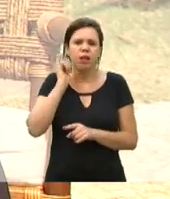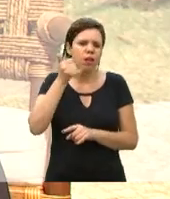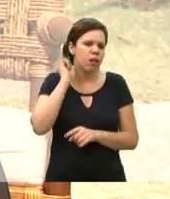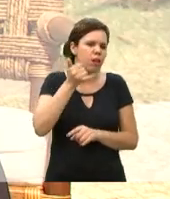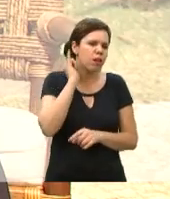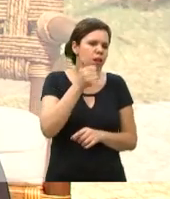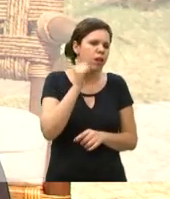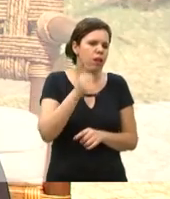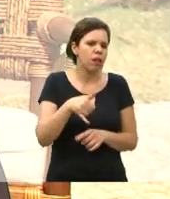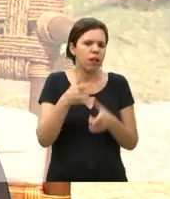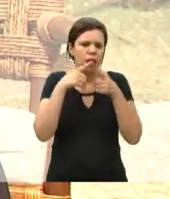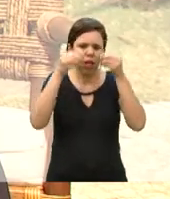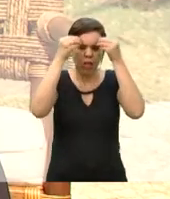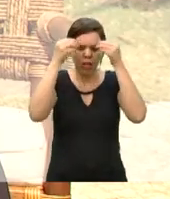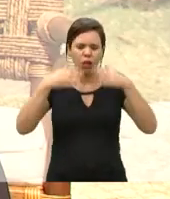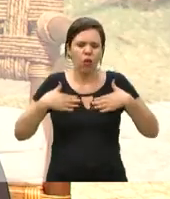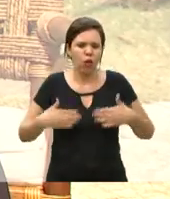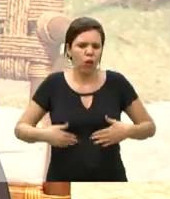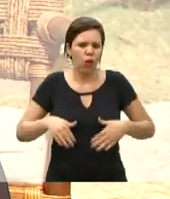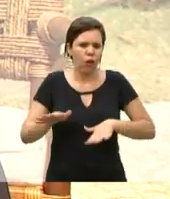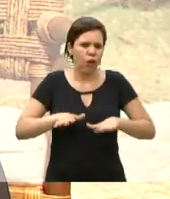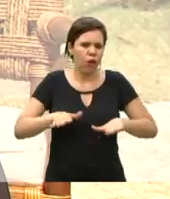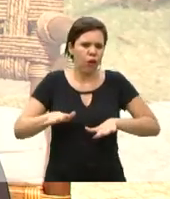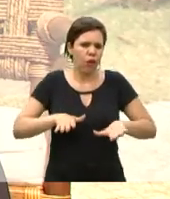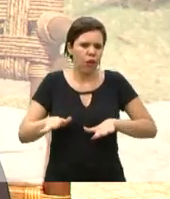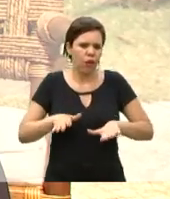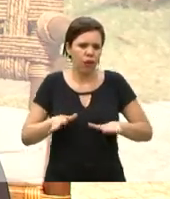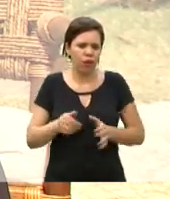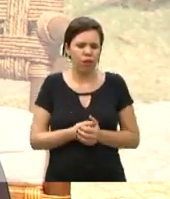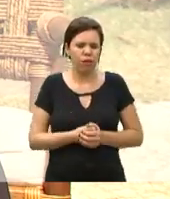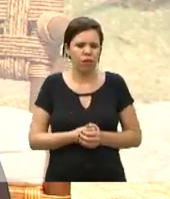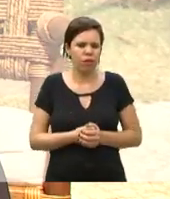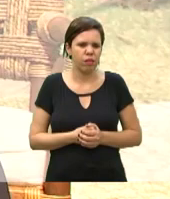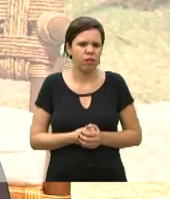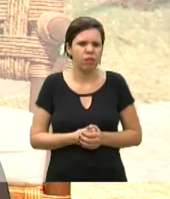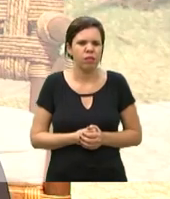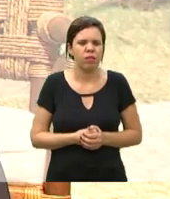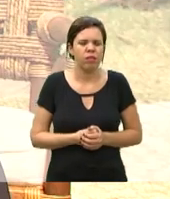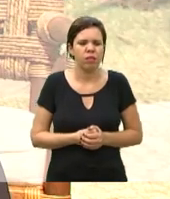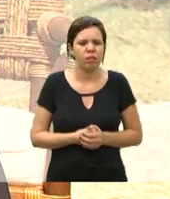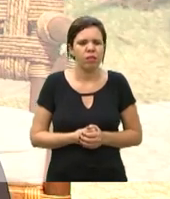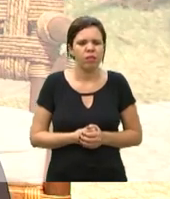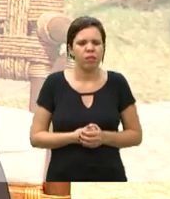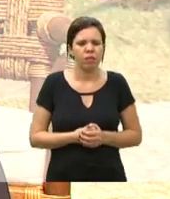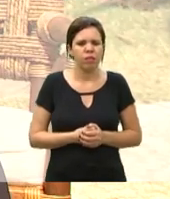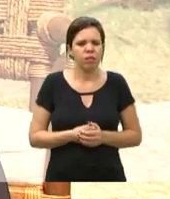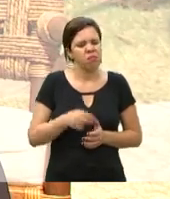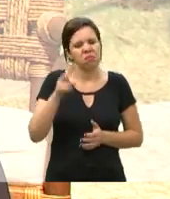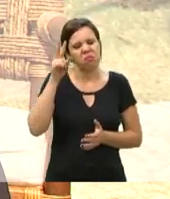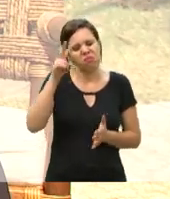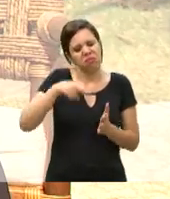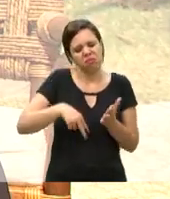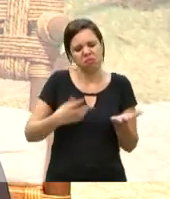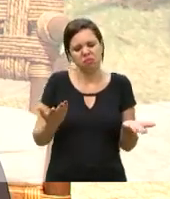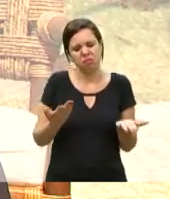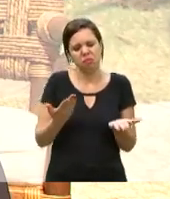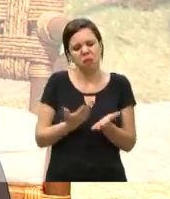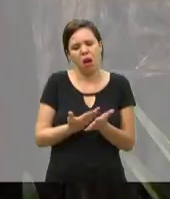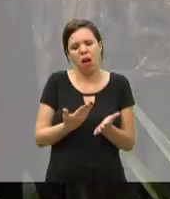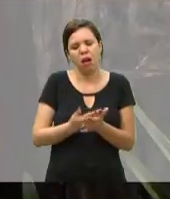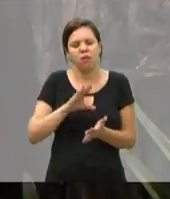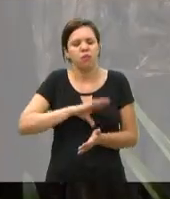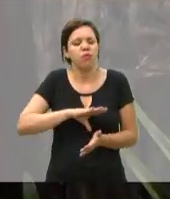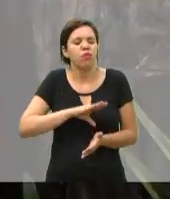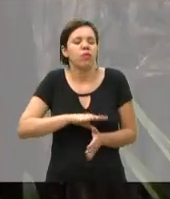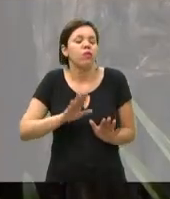de ampliar a linguagem corporal, de ampliar, e que muitas vezes eles não leem numa aula de